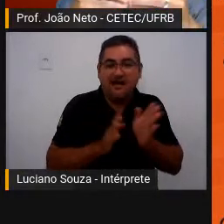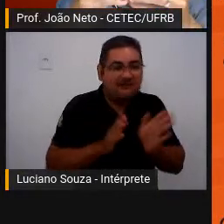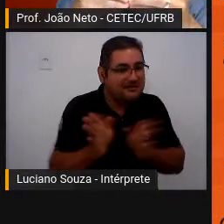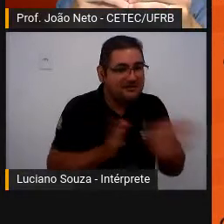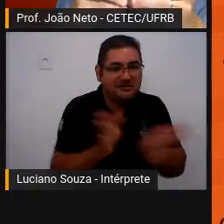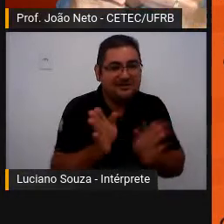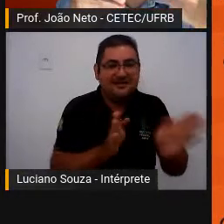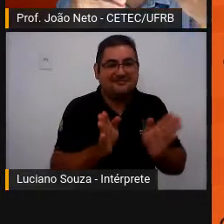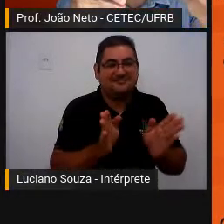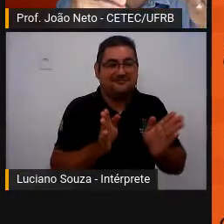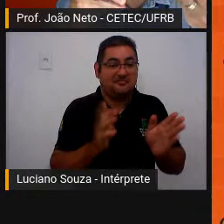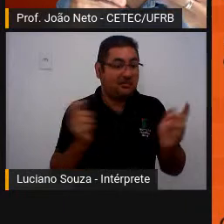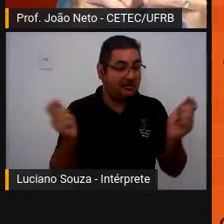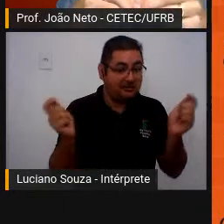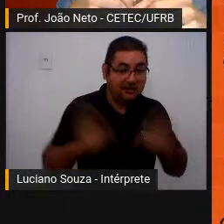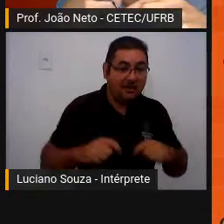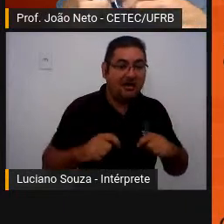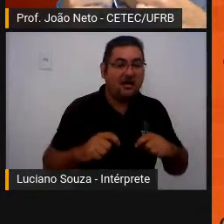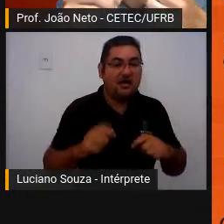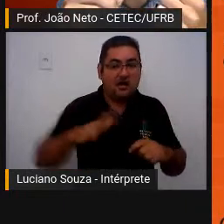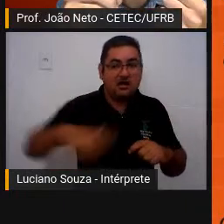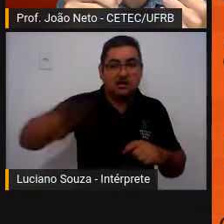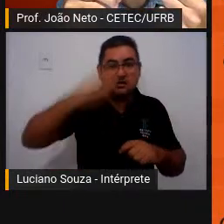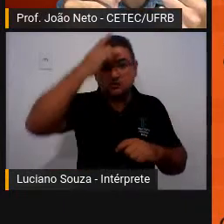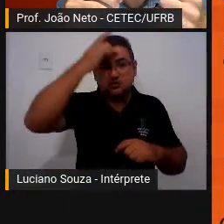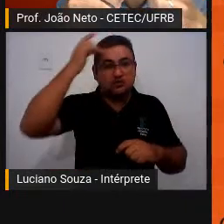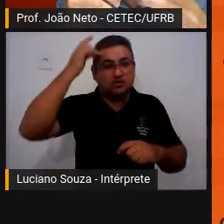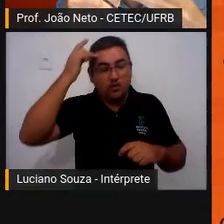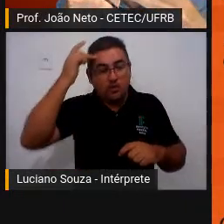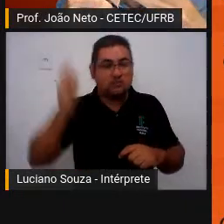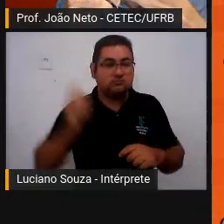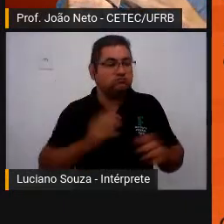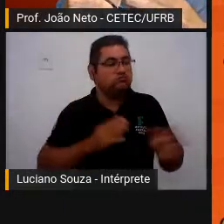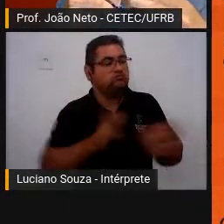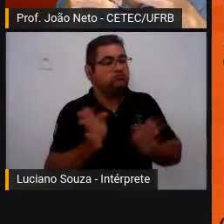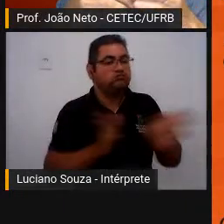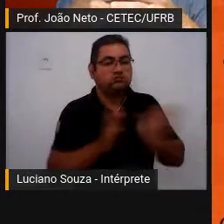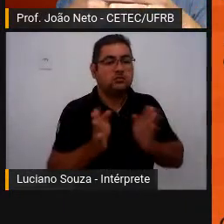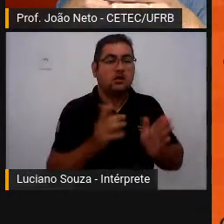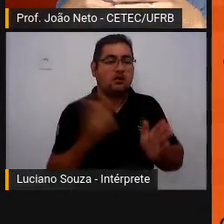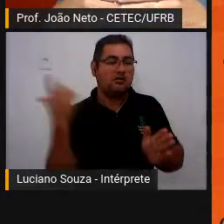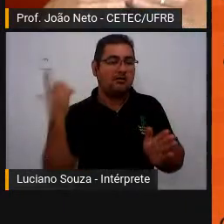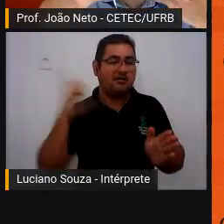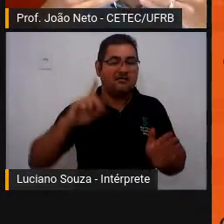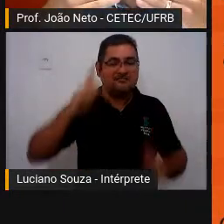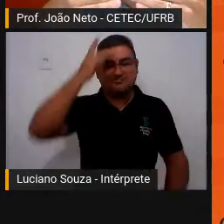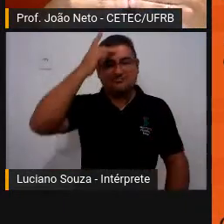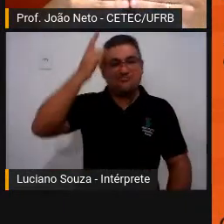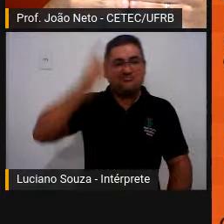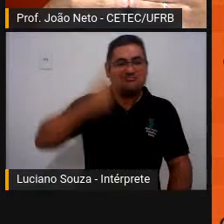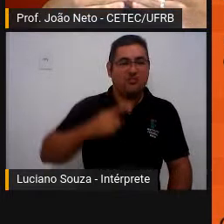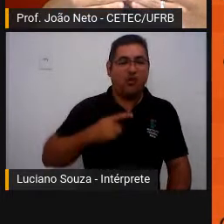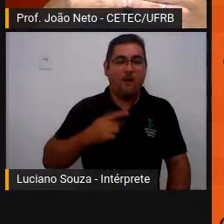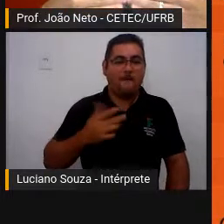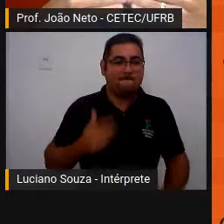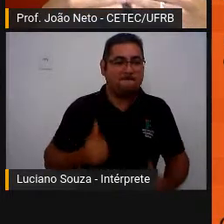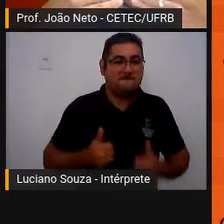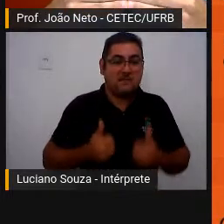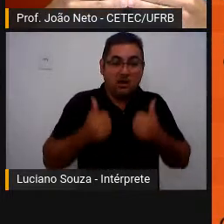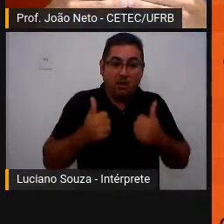acesso permite que essas pessoas têm uma Independência ou seja a melhoram